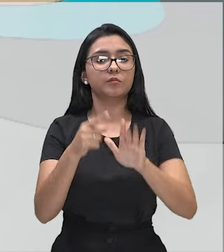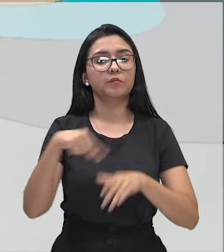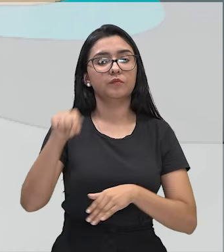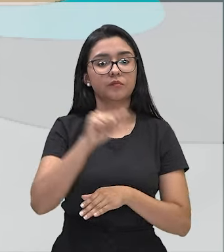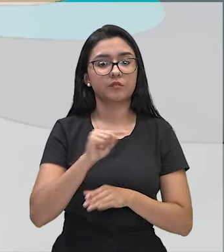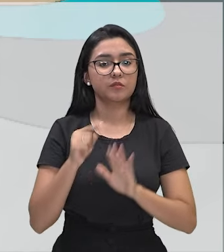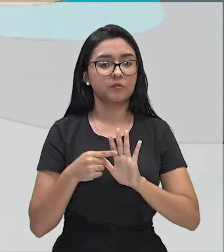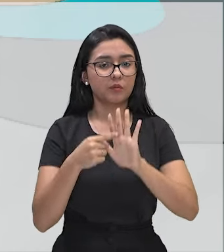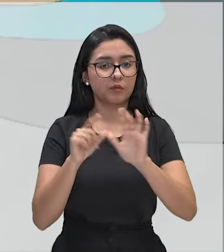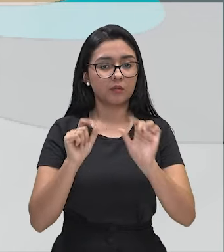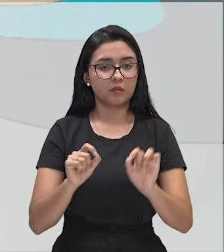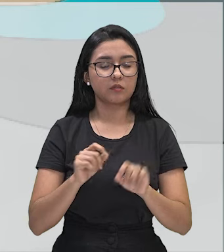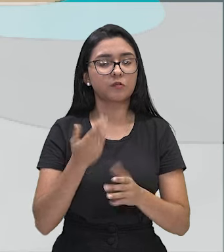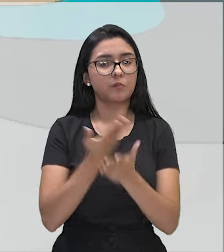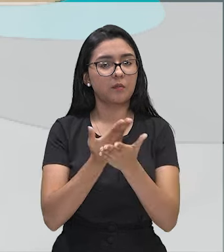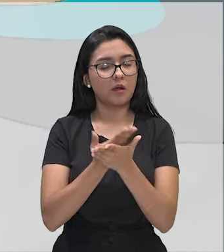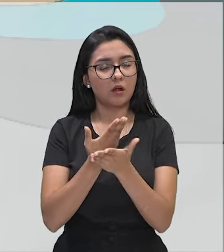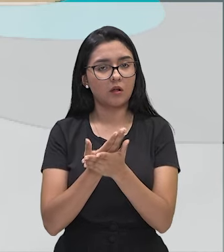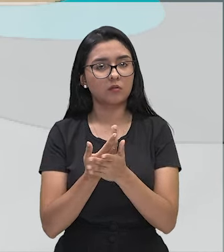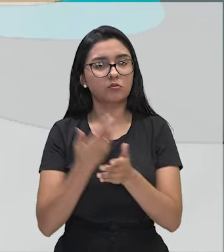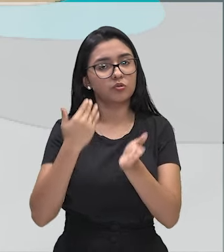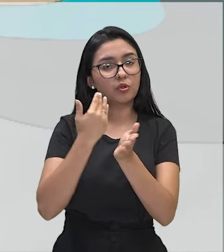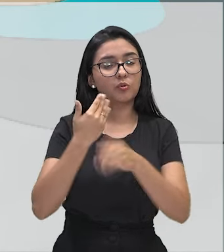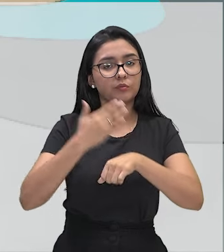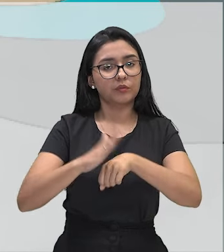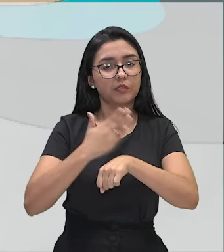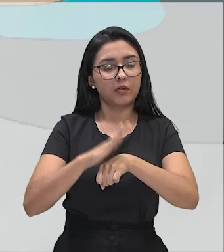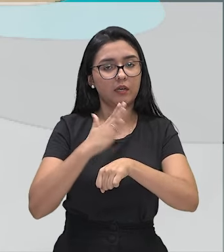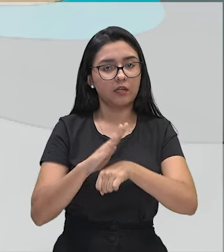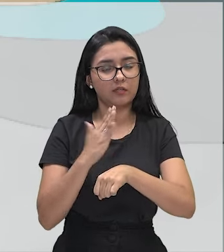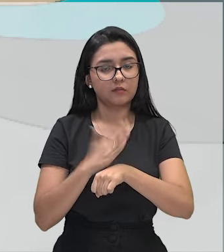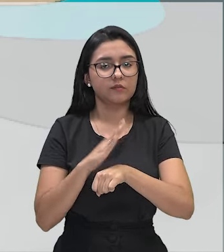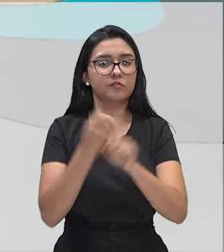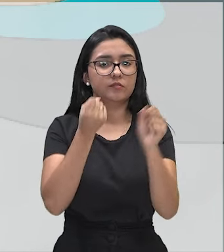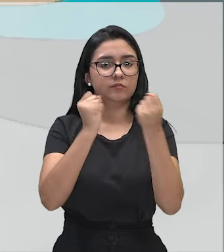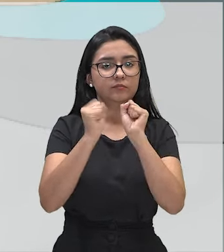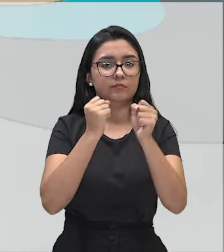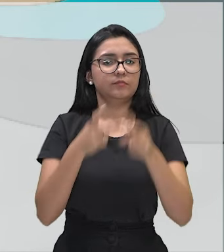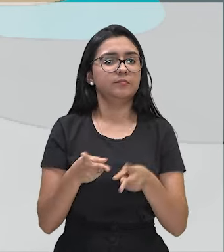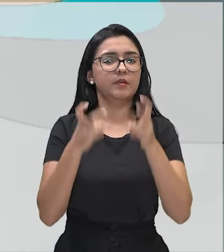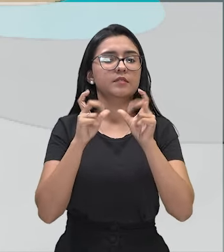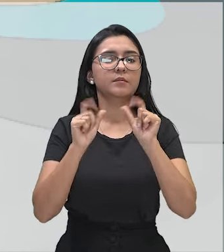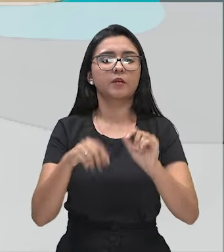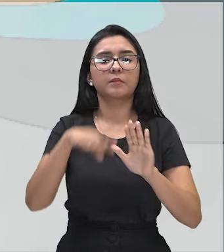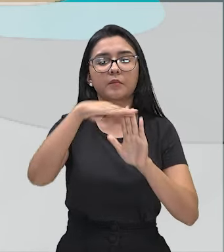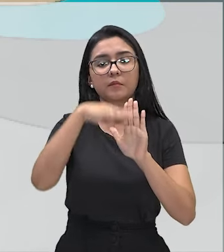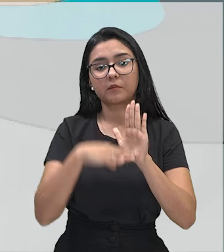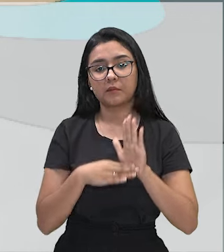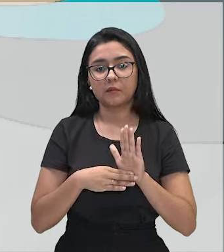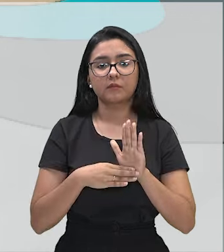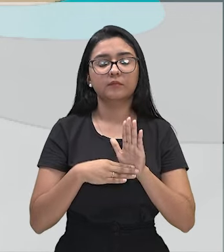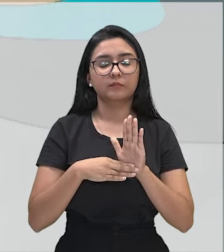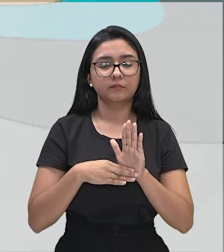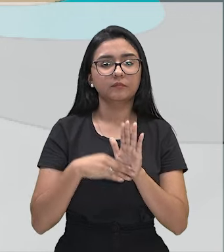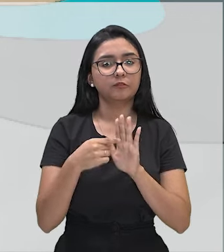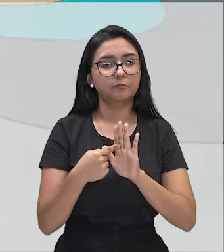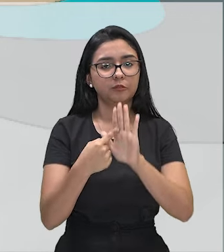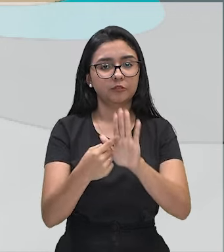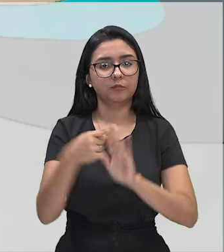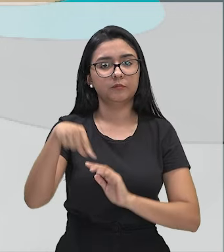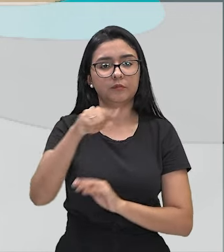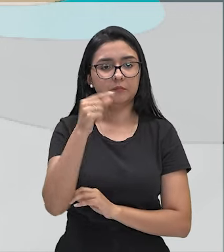eh de uma aula né de ginástica localizada onde a gente vê aqui níveis eh sendo mostrados